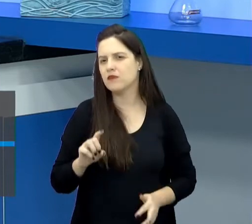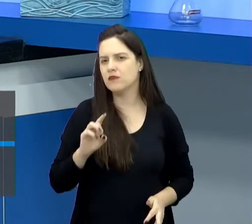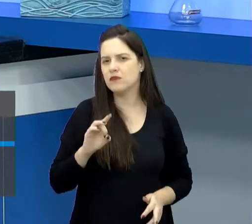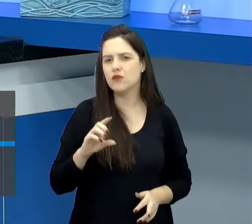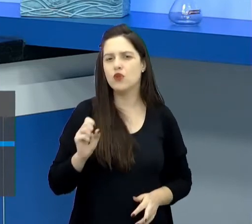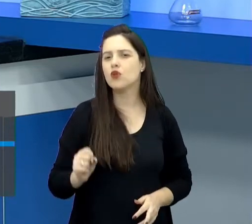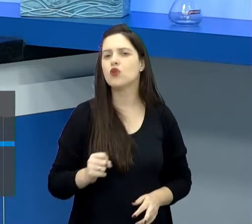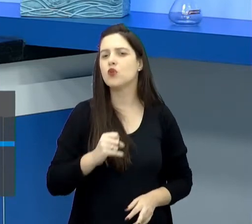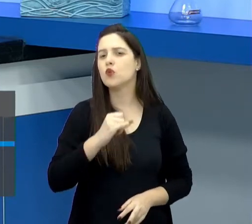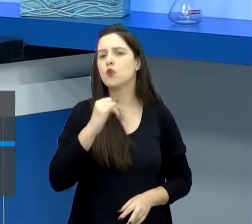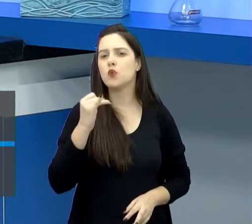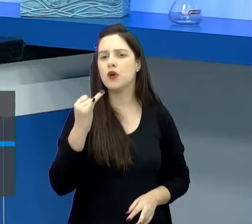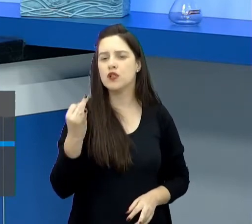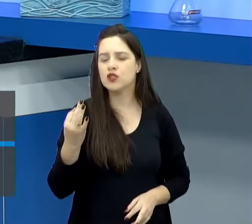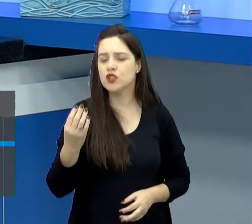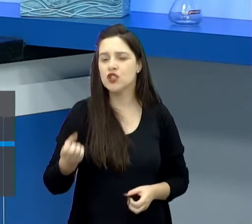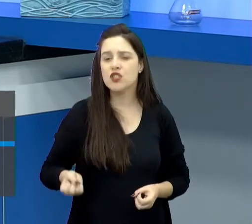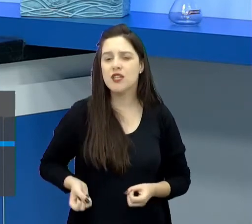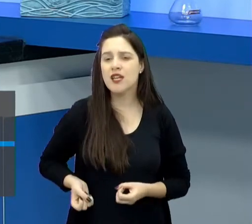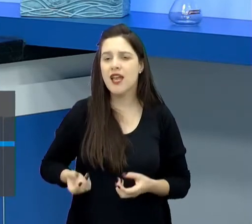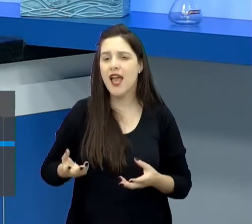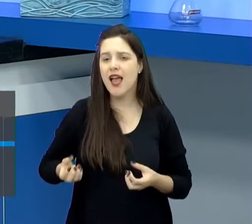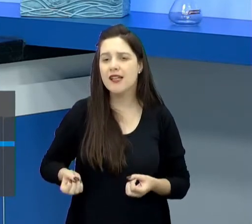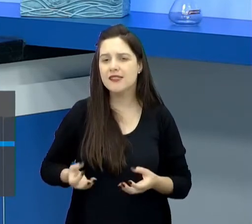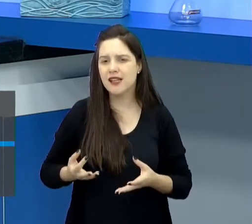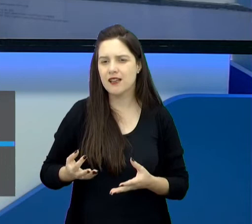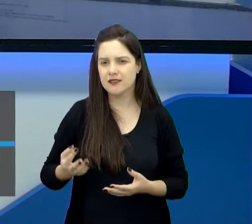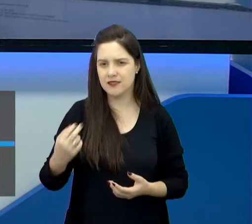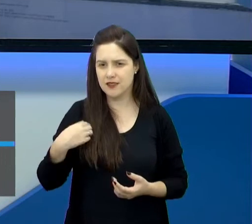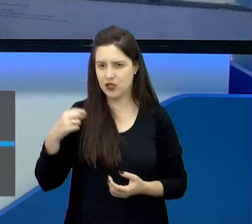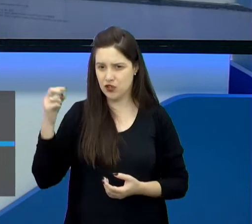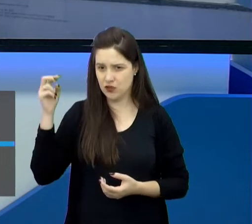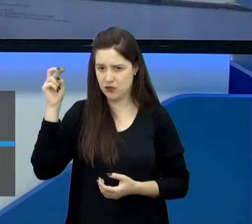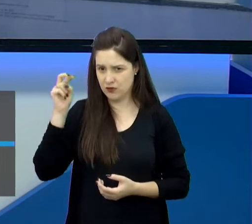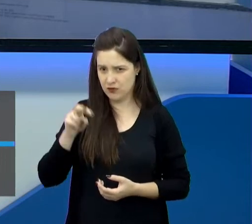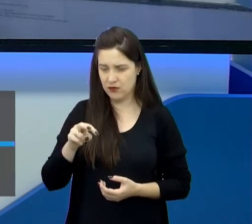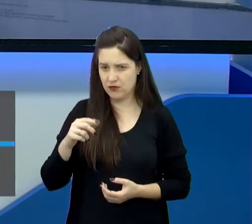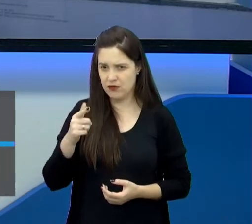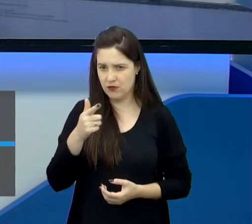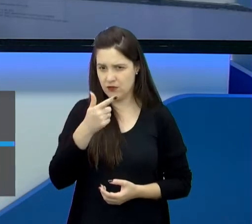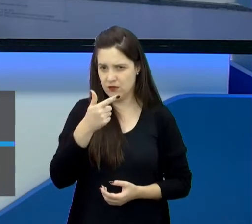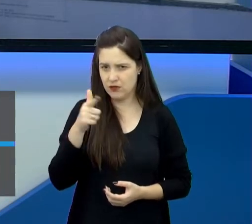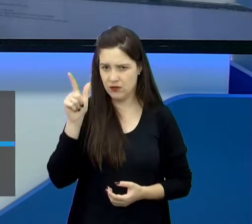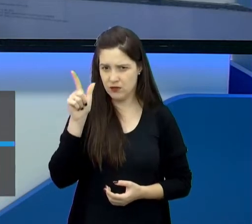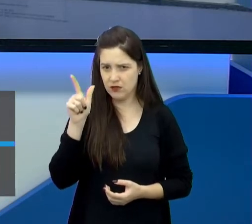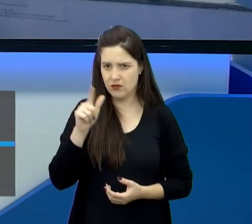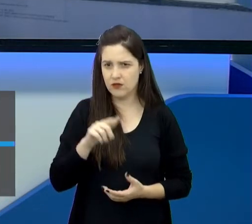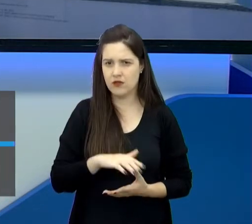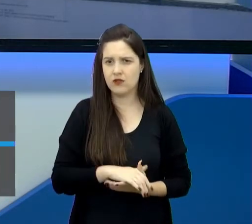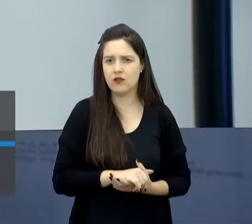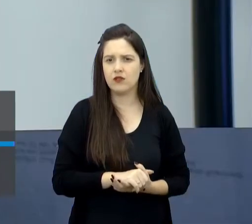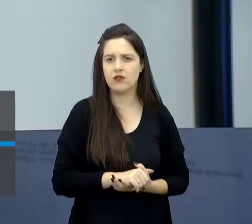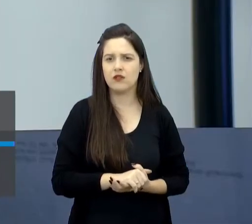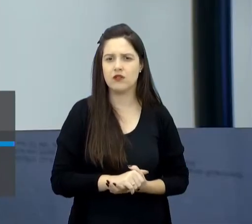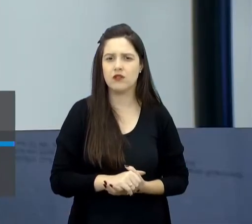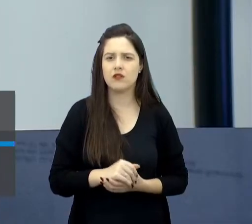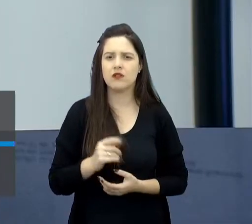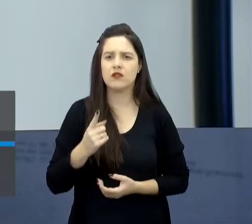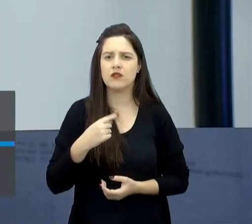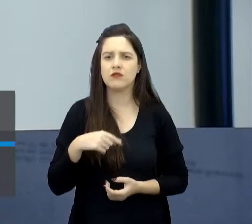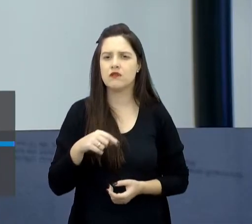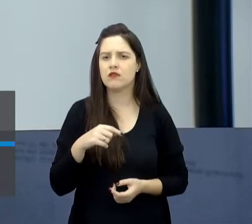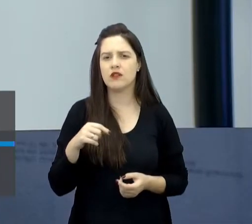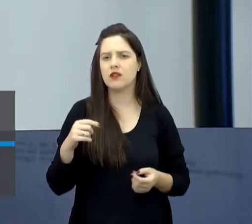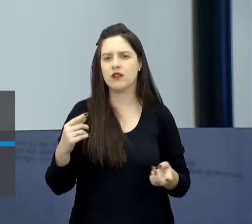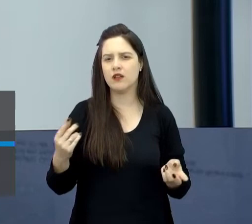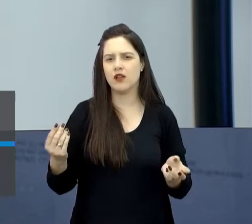quanto a gente gasta se a gente vê. E outra coisa que ele pontuou ali no vídeo, que nós falamos normalmente, isso